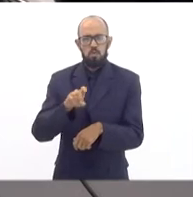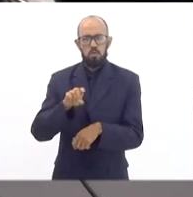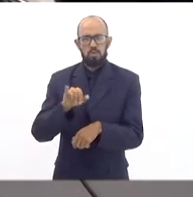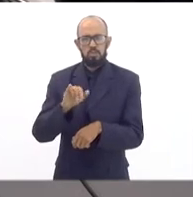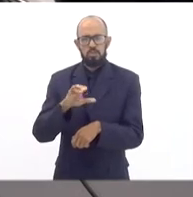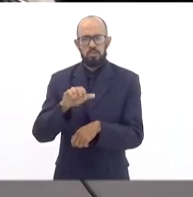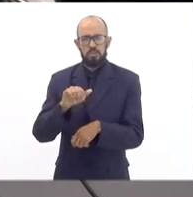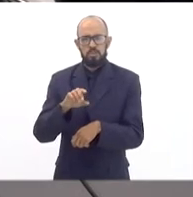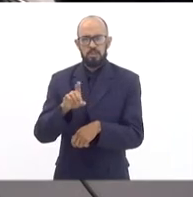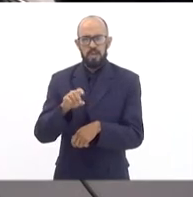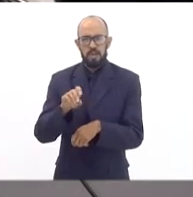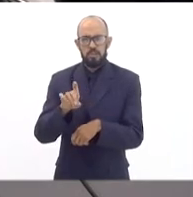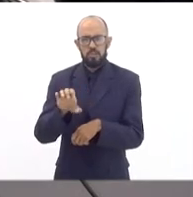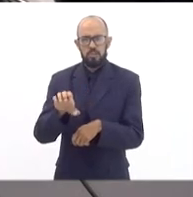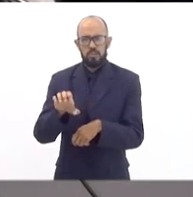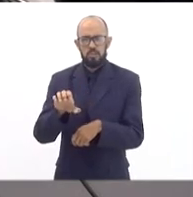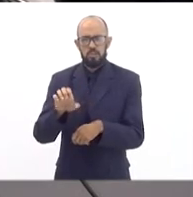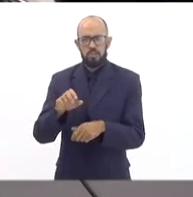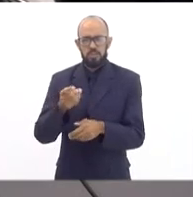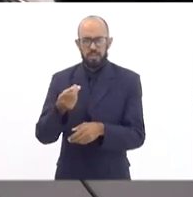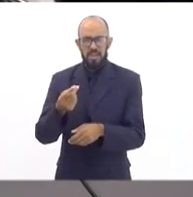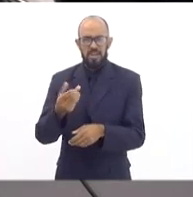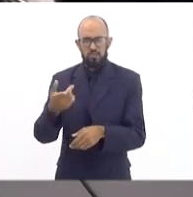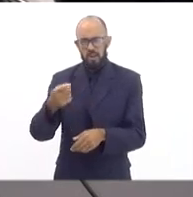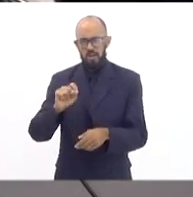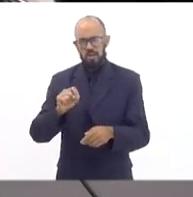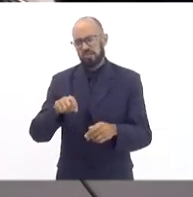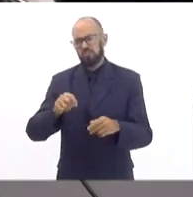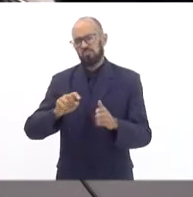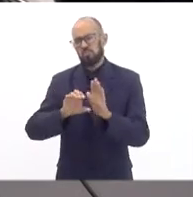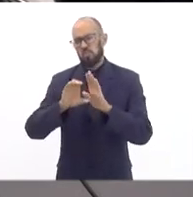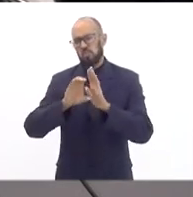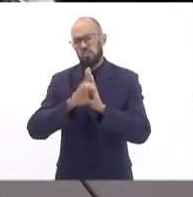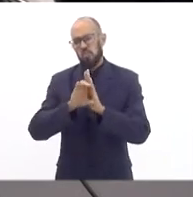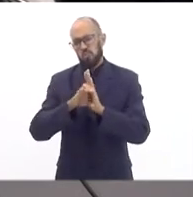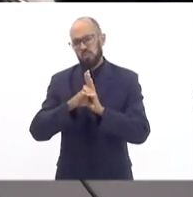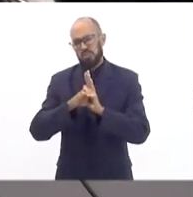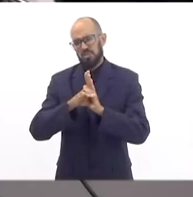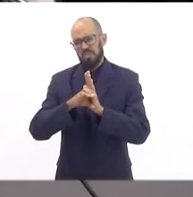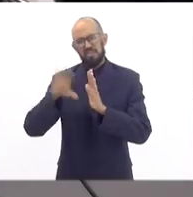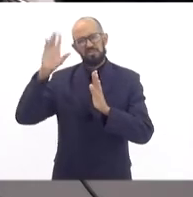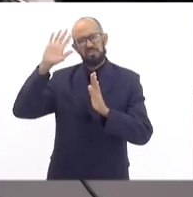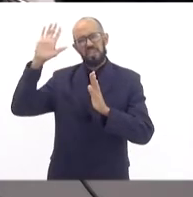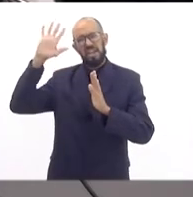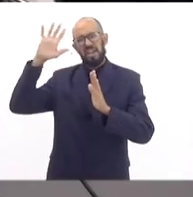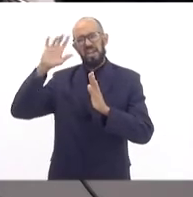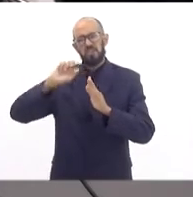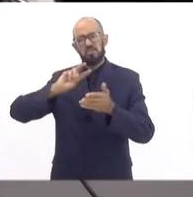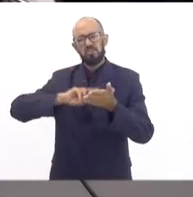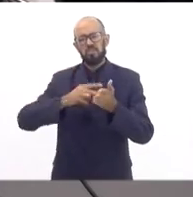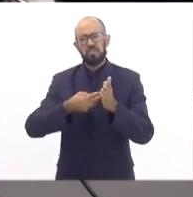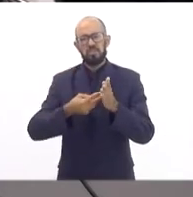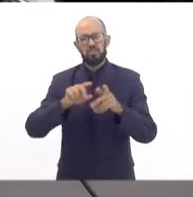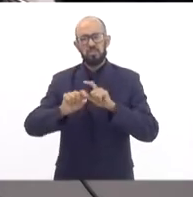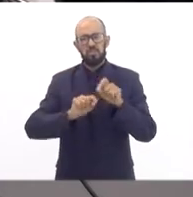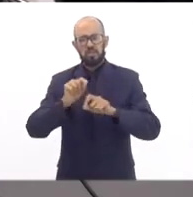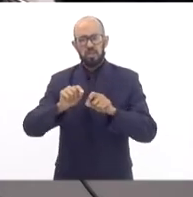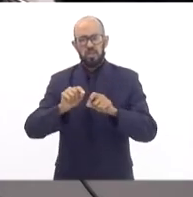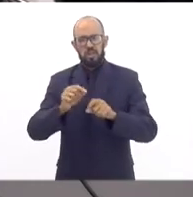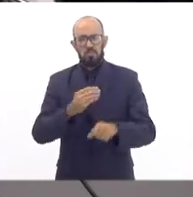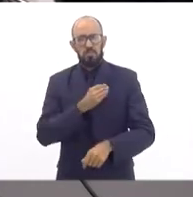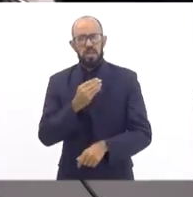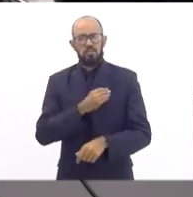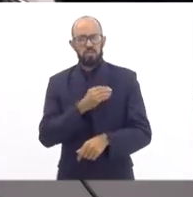com um conceito um pouco... genérico, abstrato no aditivo, mas ele busca trazer benefícios